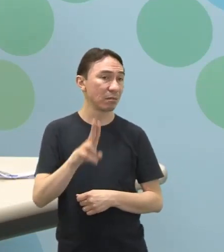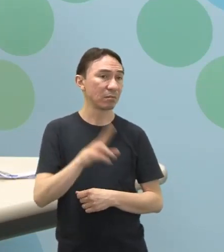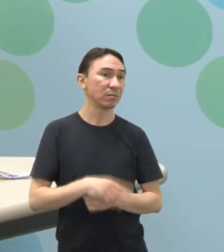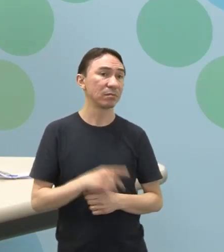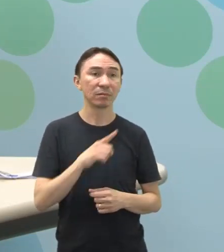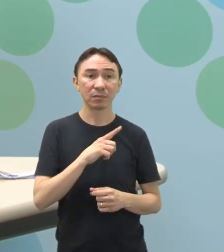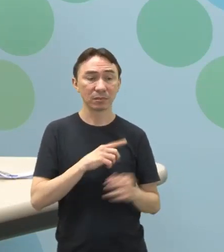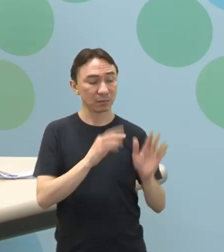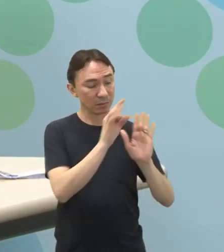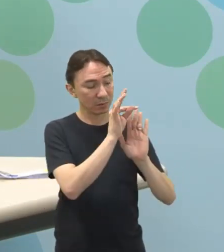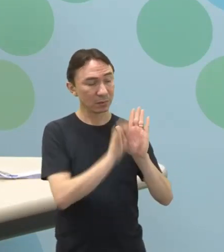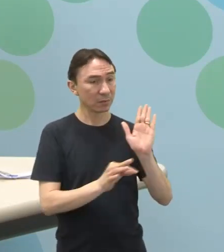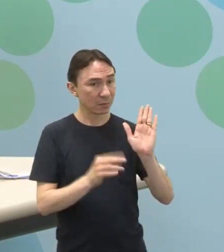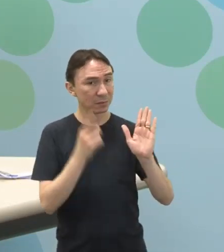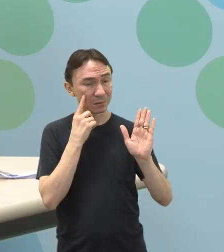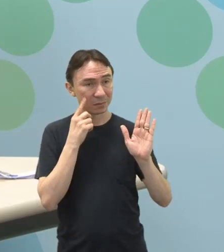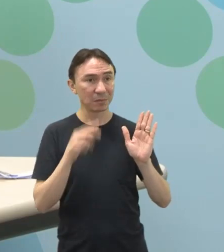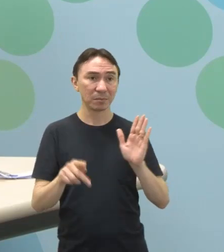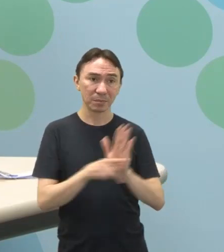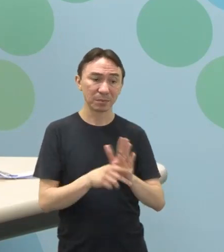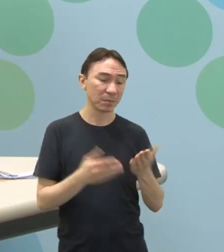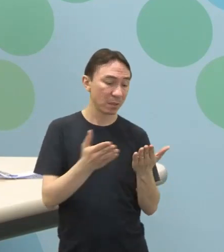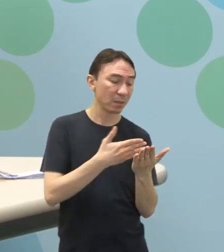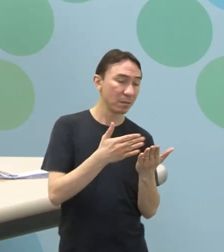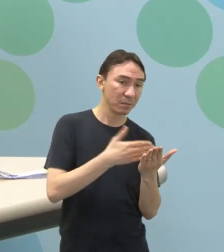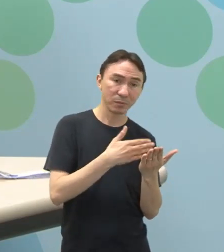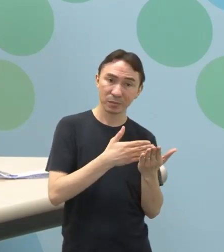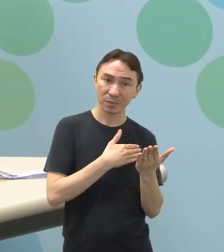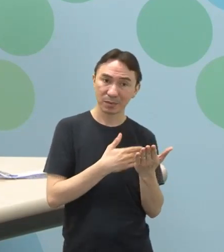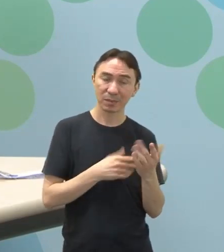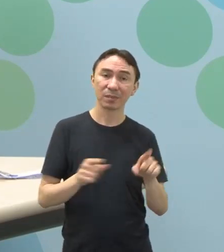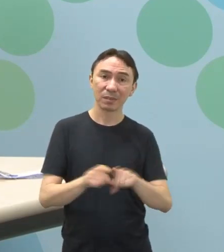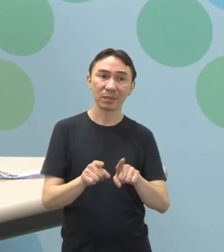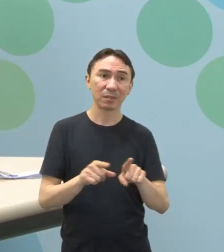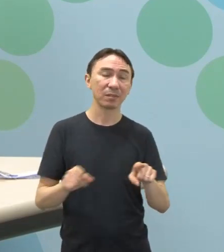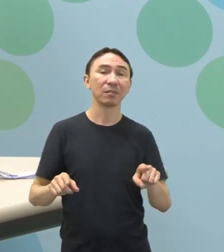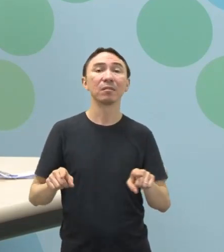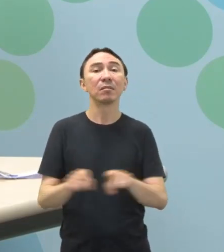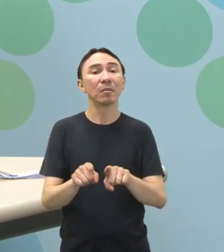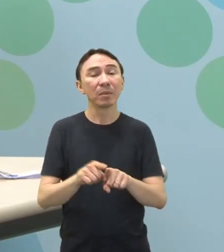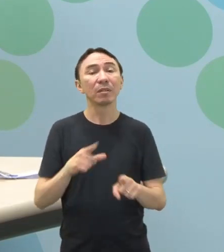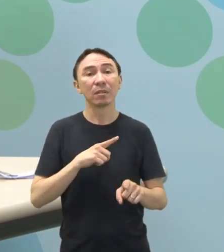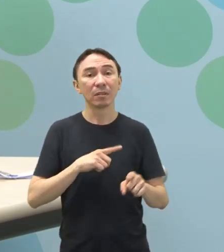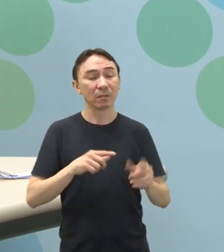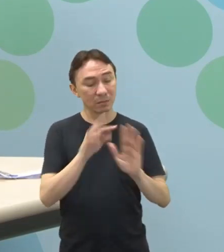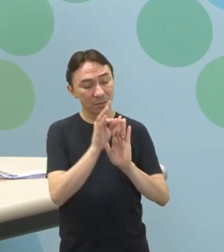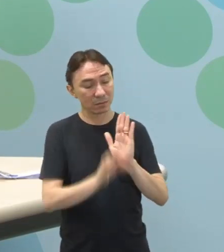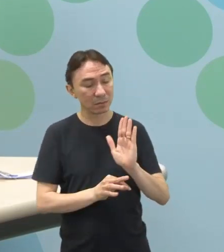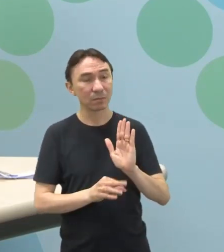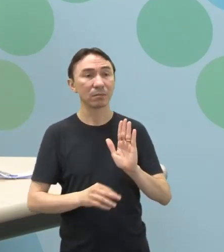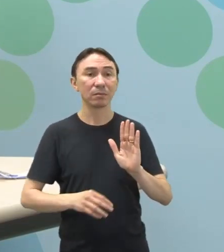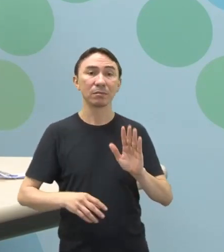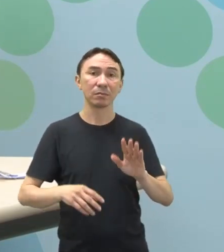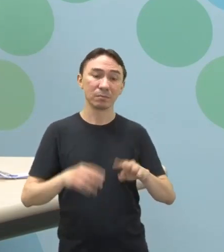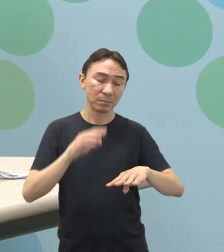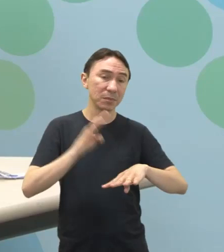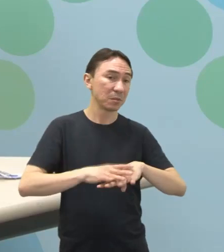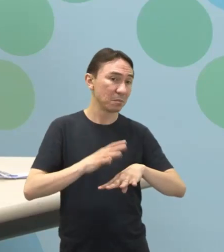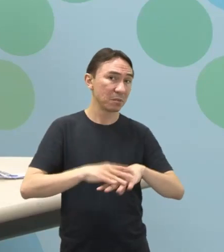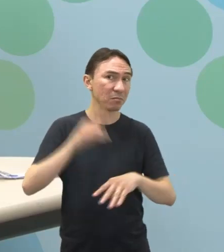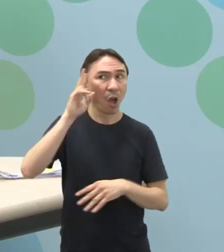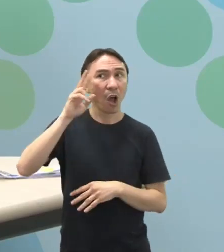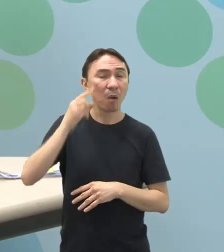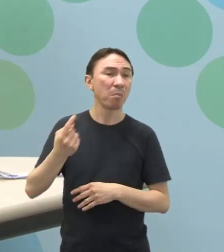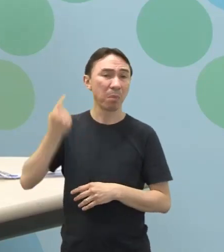do material de apoio mas os textos históricos de matemática ele sempre podem nos ajudar um outro exemplo